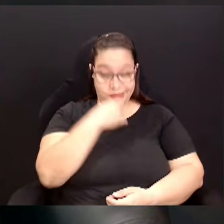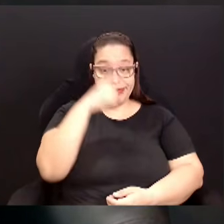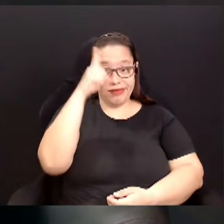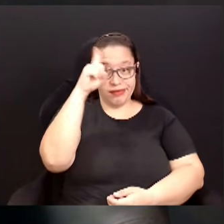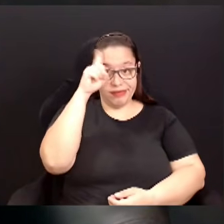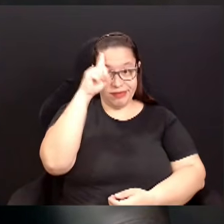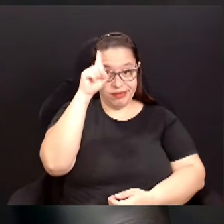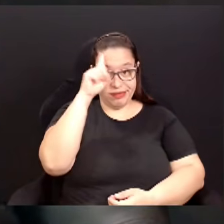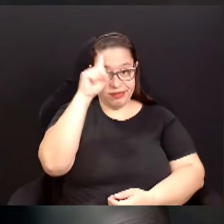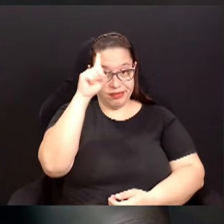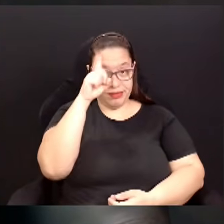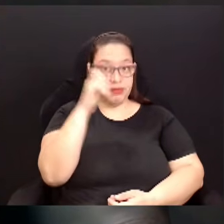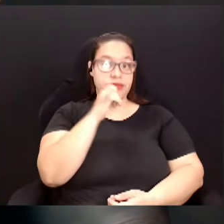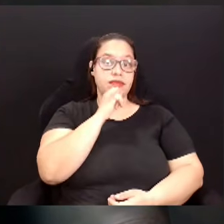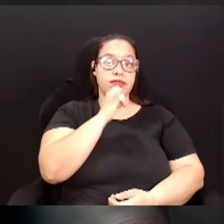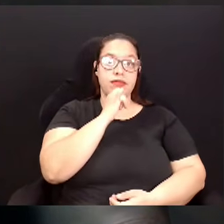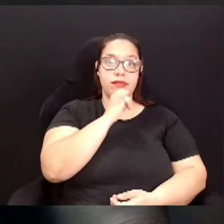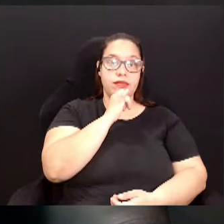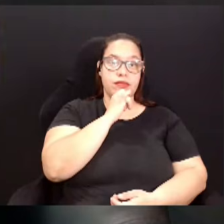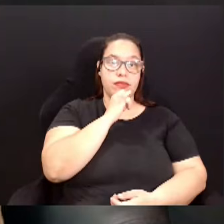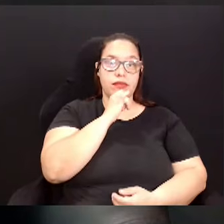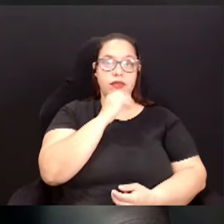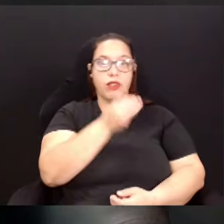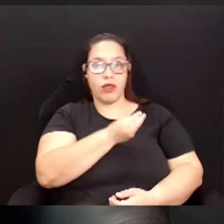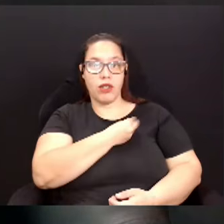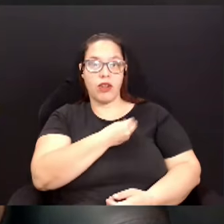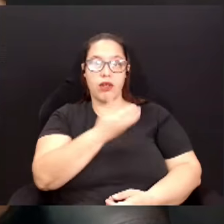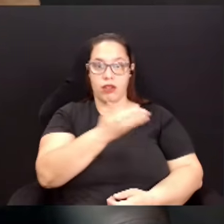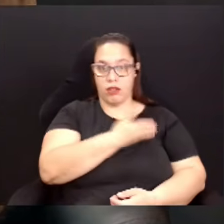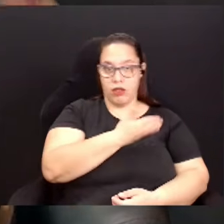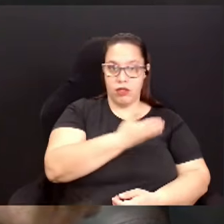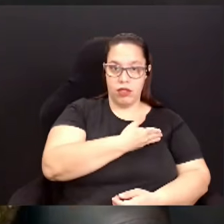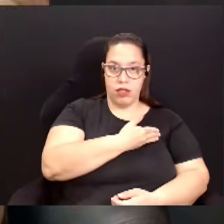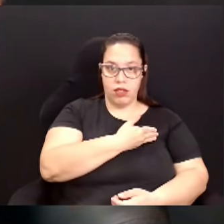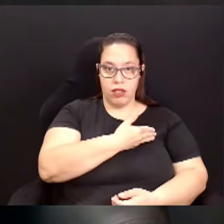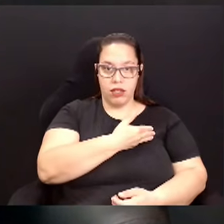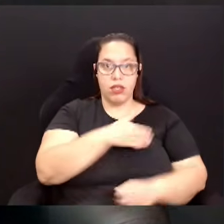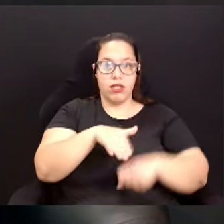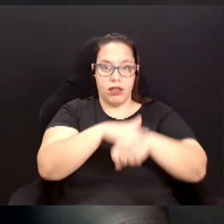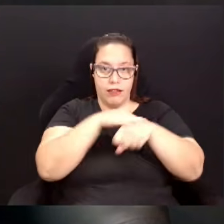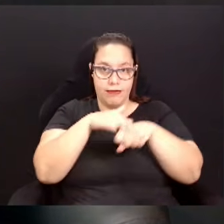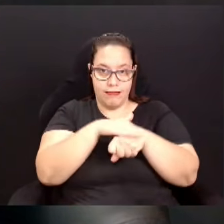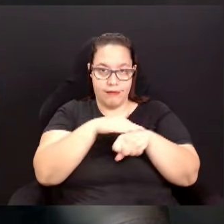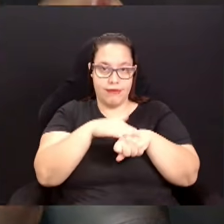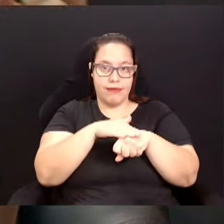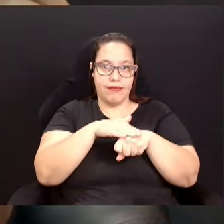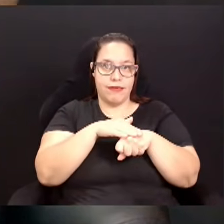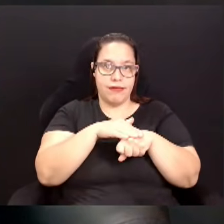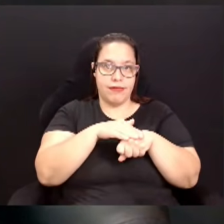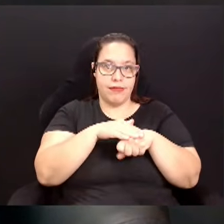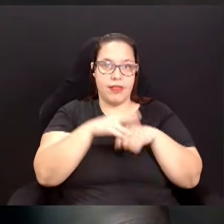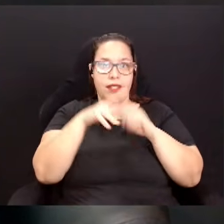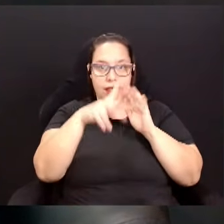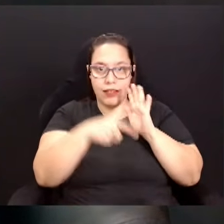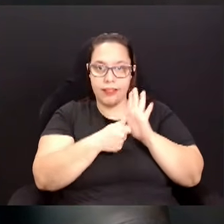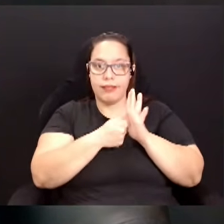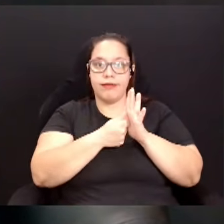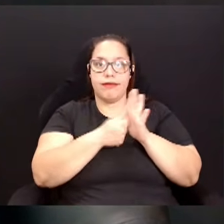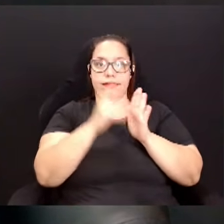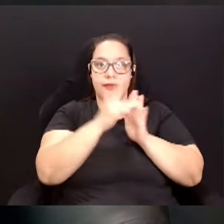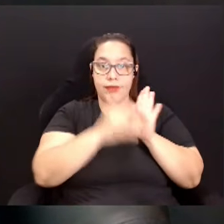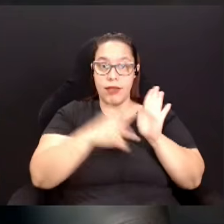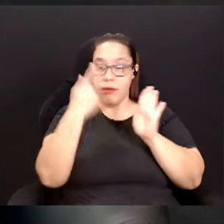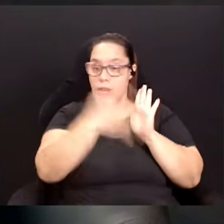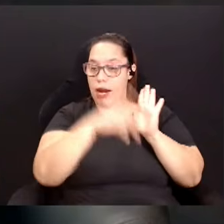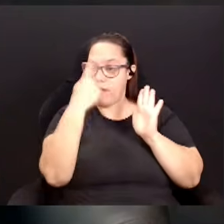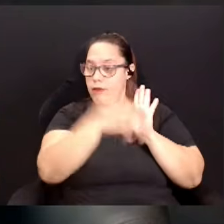exemplo, você convive ali com uma amiga e toda vez que você vai conversar, ela sequestra ali a pauta para ela, né? Você vai deixando